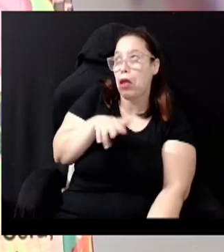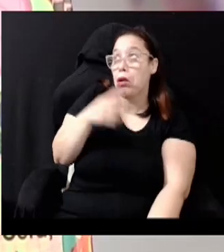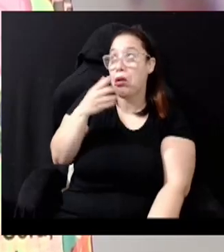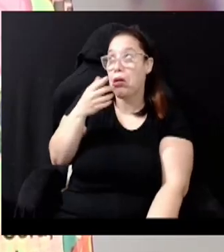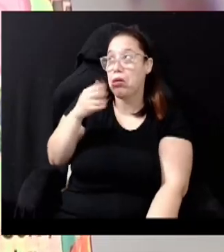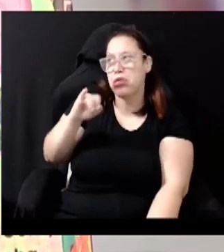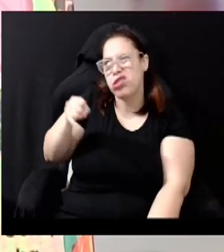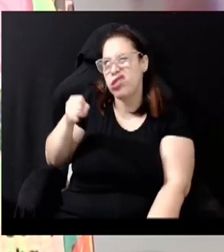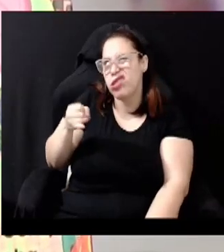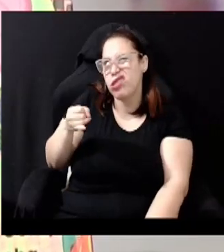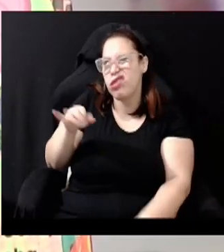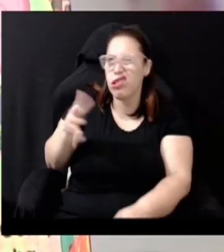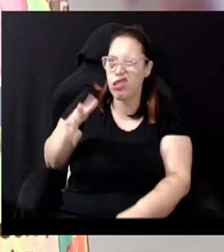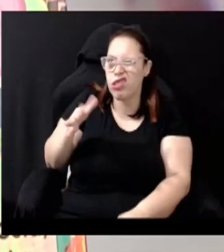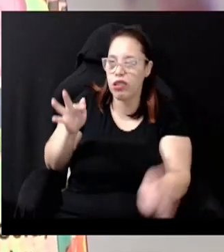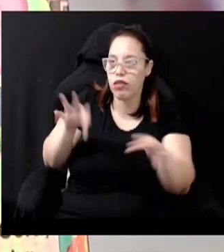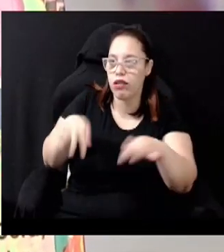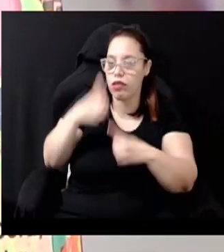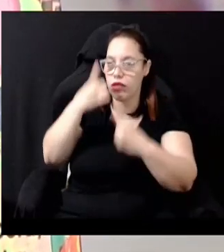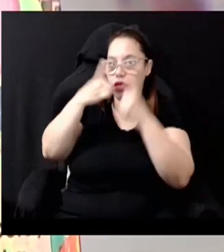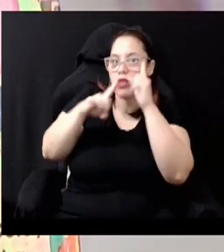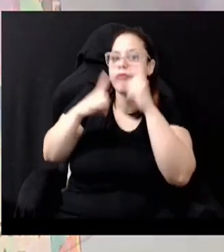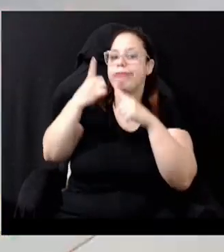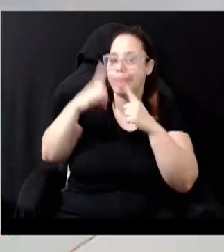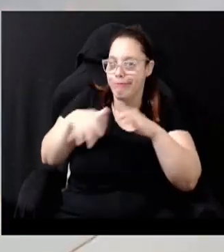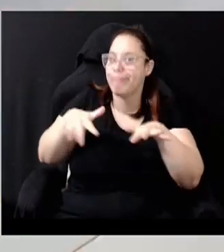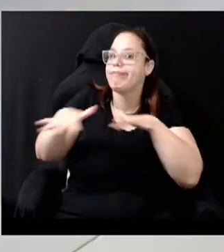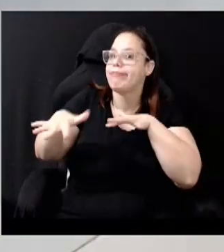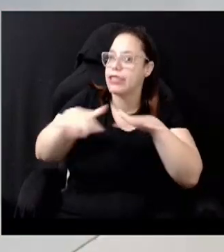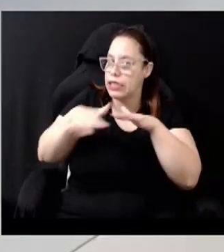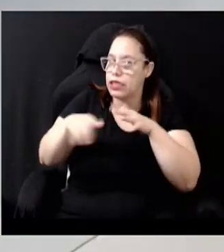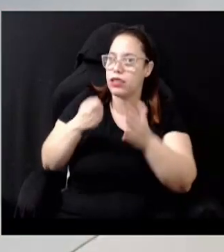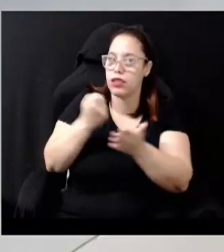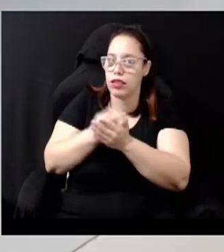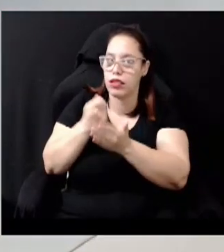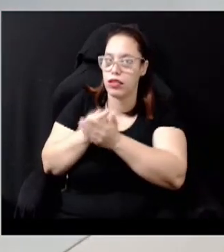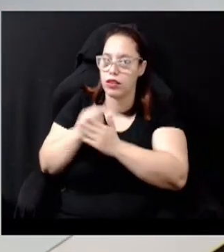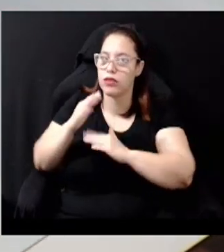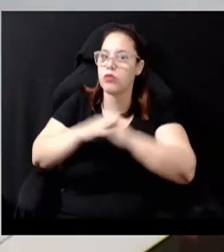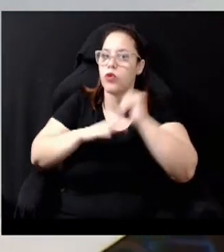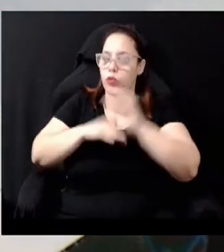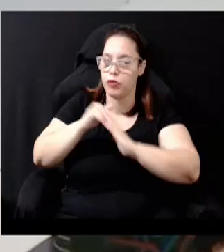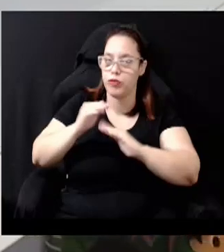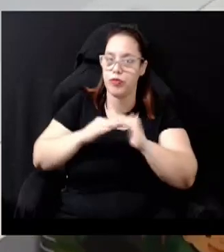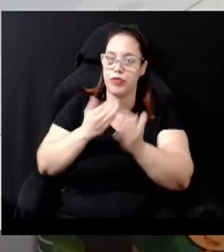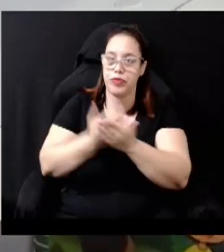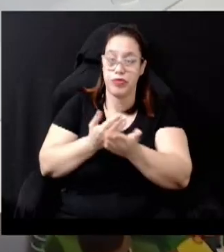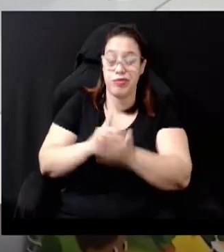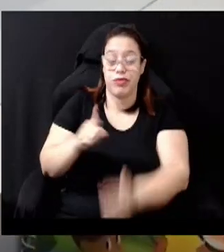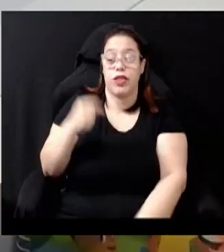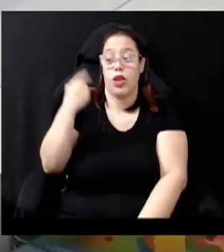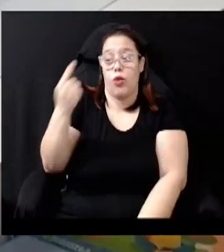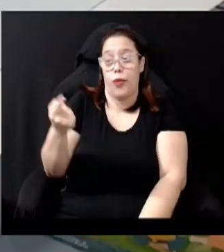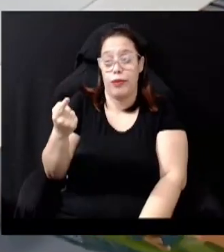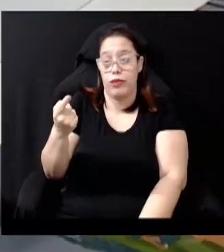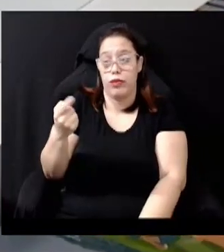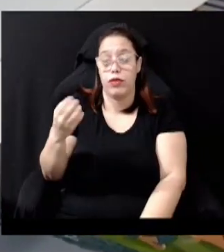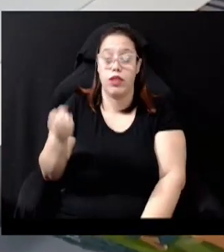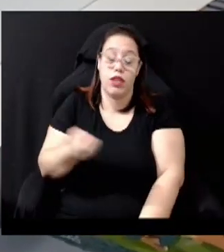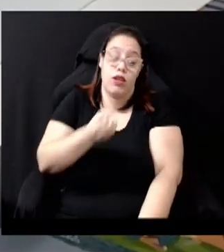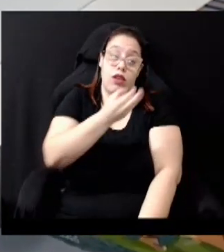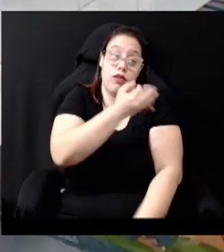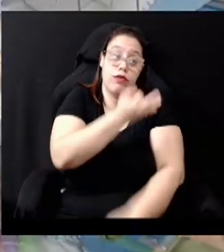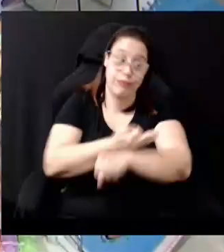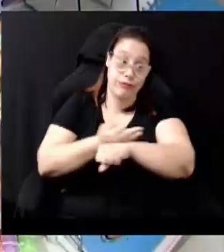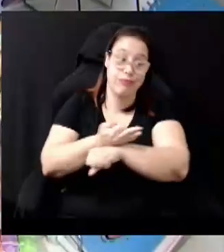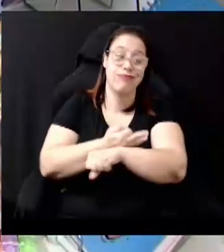quase final de fevereiro, a gente ainda tem bastante movimento de material escolar. Do pessoal que deixa para comprar depois, que estava viajando nas férias, né, acaba